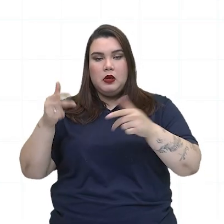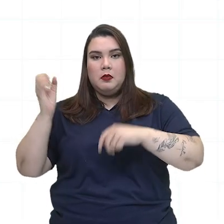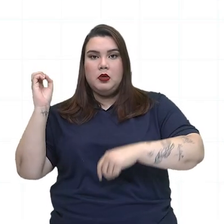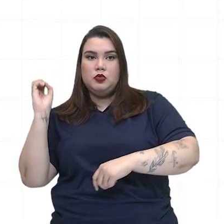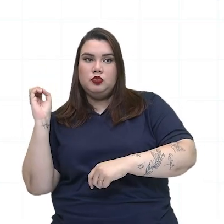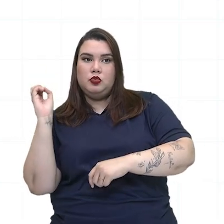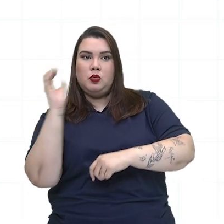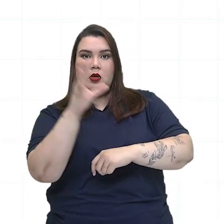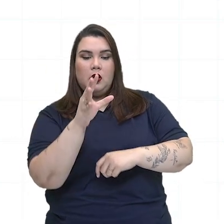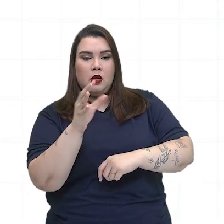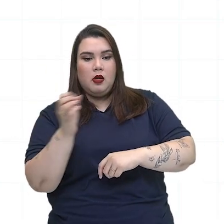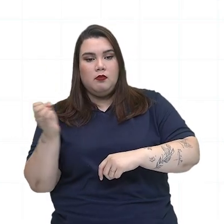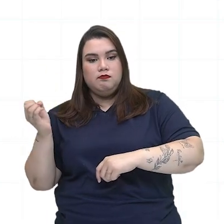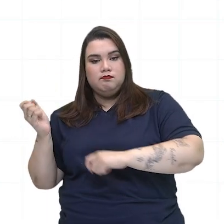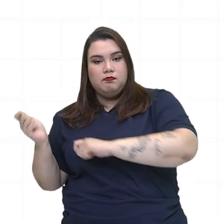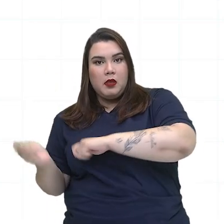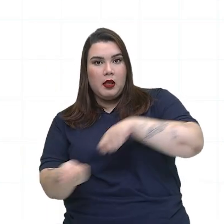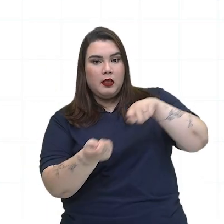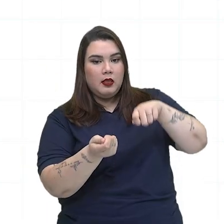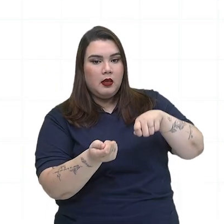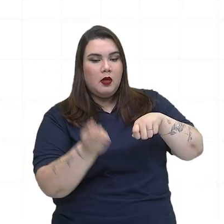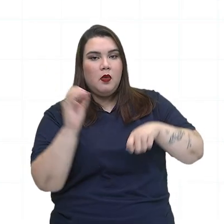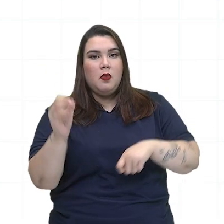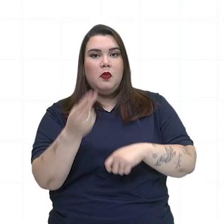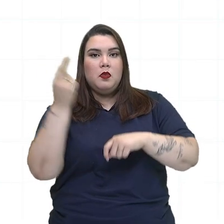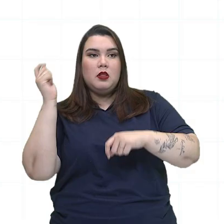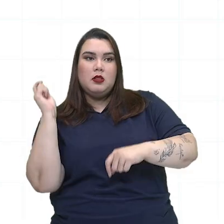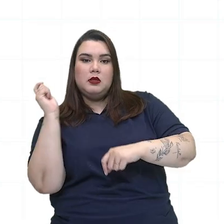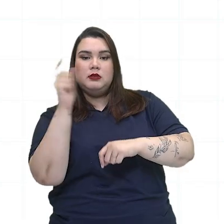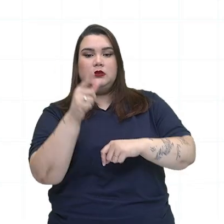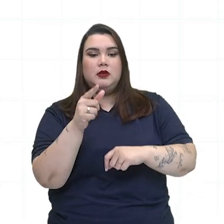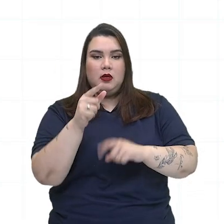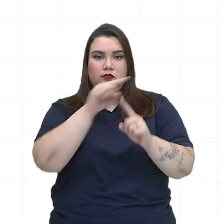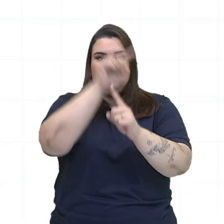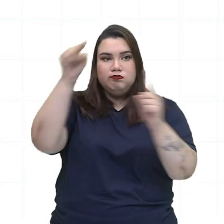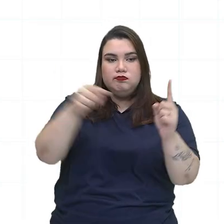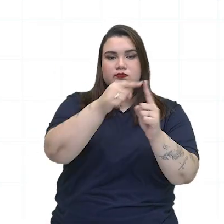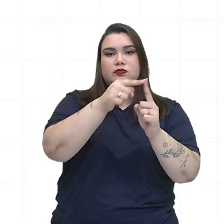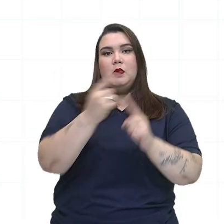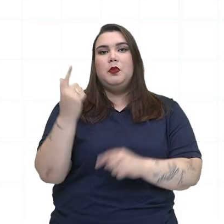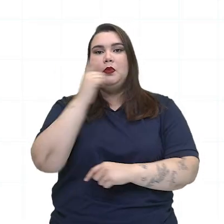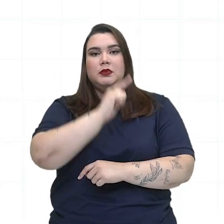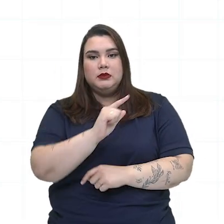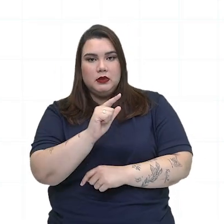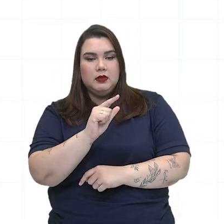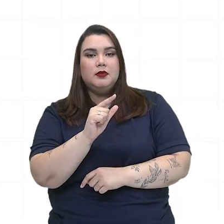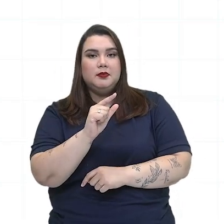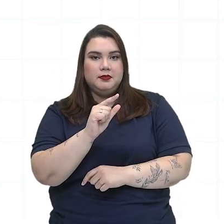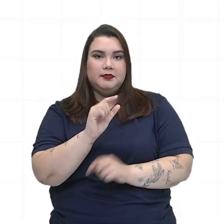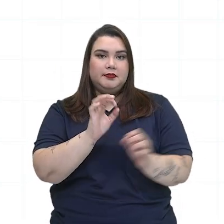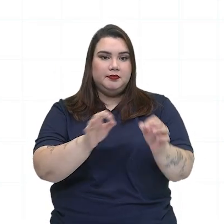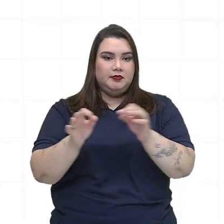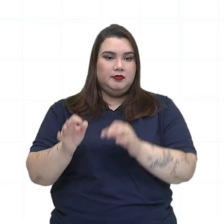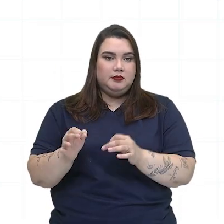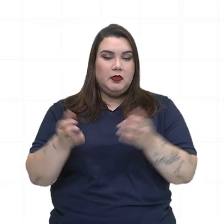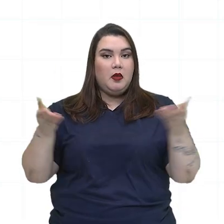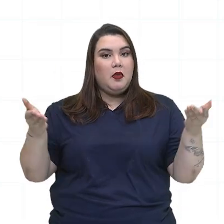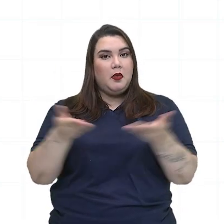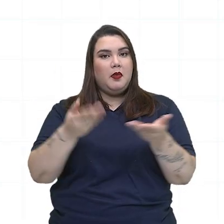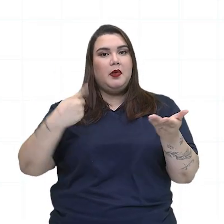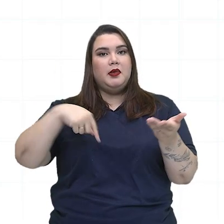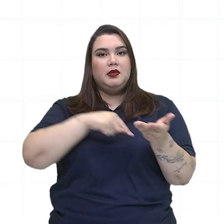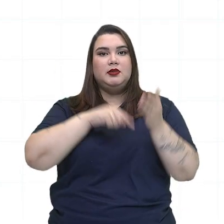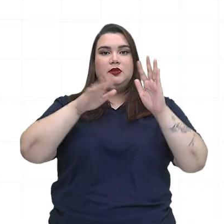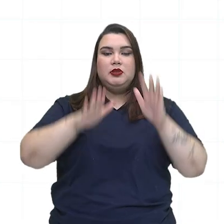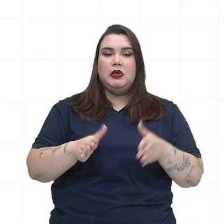ou lançar e acertar o alvo determinado. Agora que a gente já sabe que características são essas,